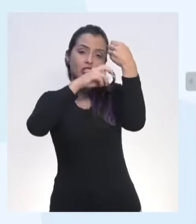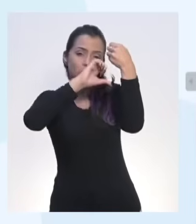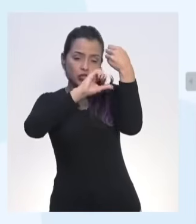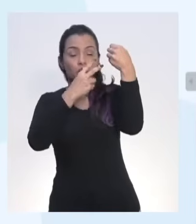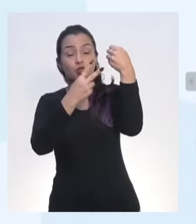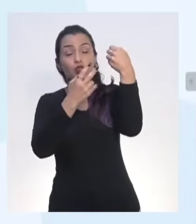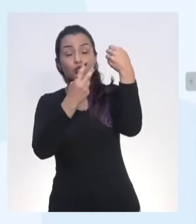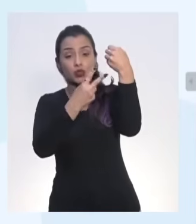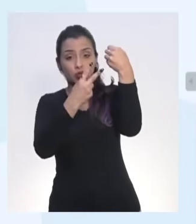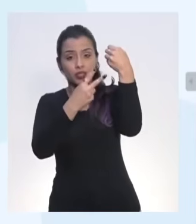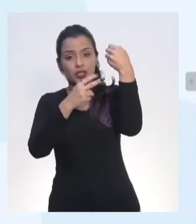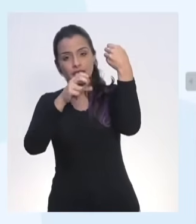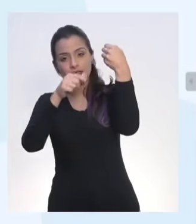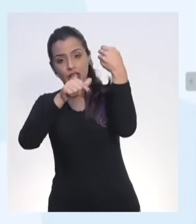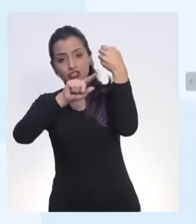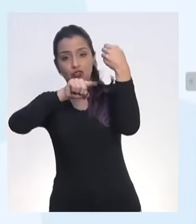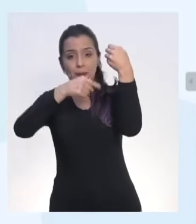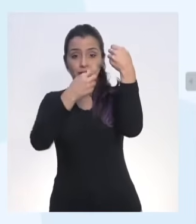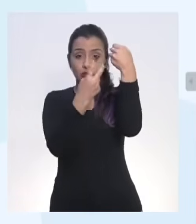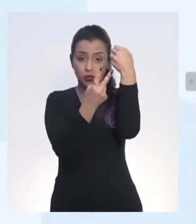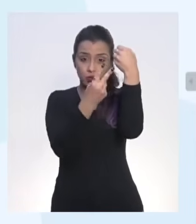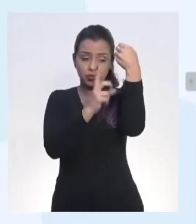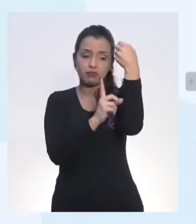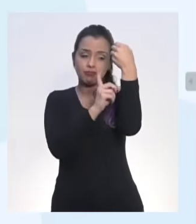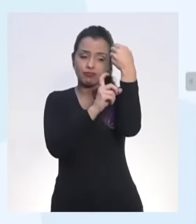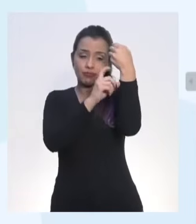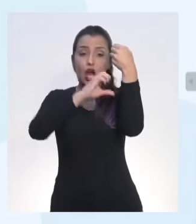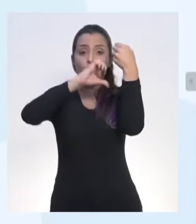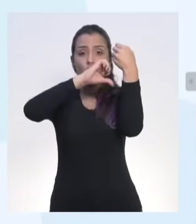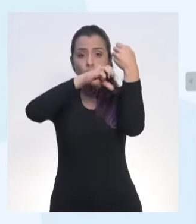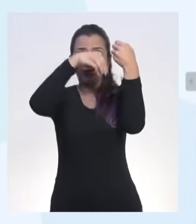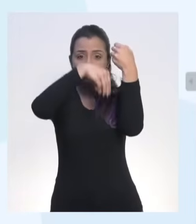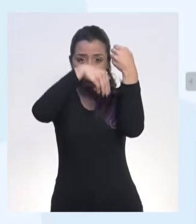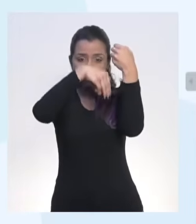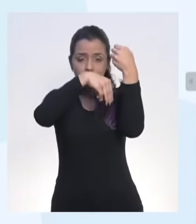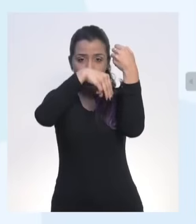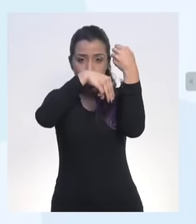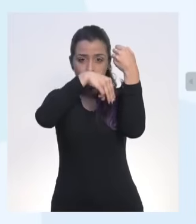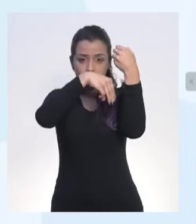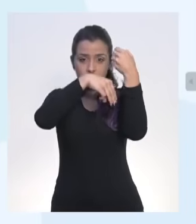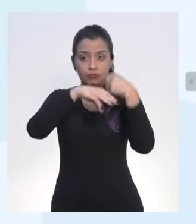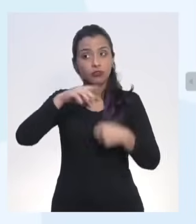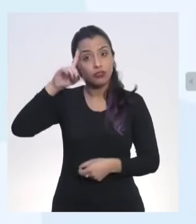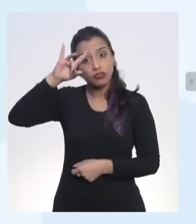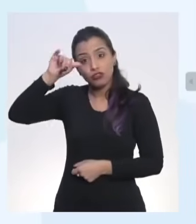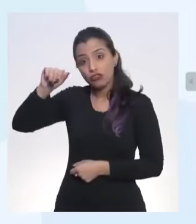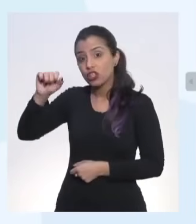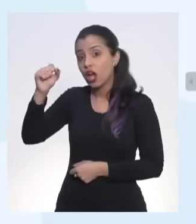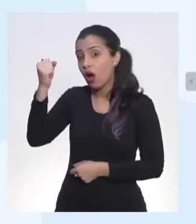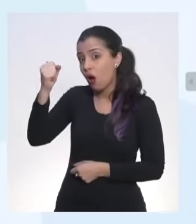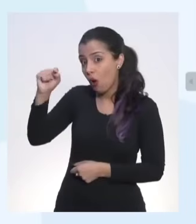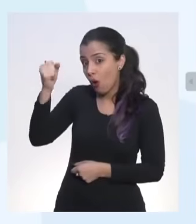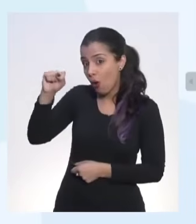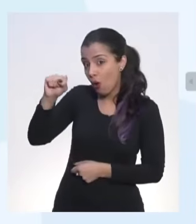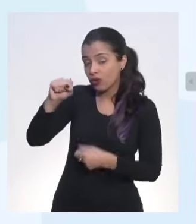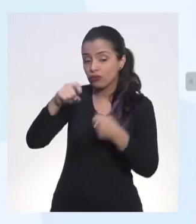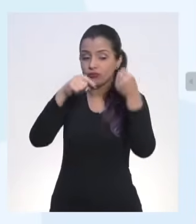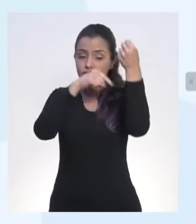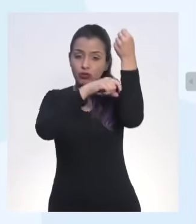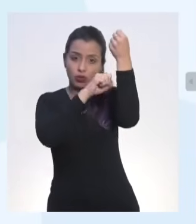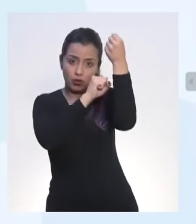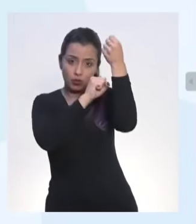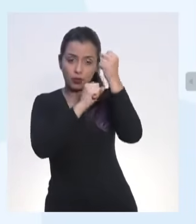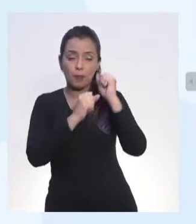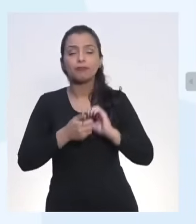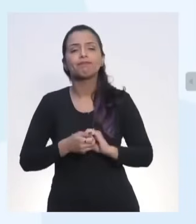Certo. Beleza. Escorregou. Aí ela escorregou. Então, no 8º dia, ela parou em 8 metros. Fechou. O que acontece?